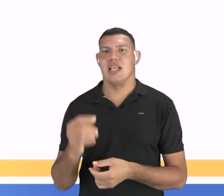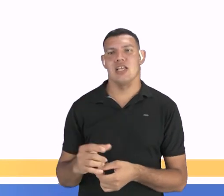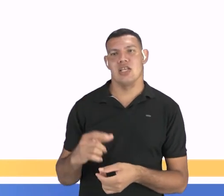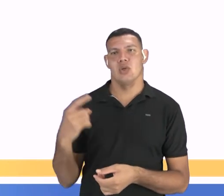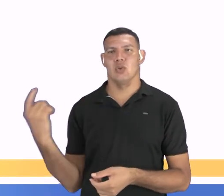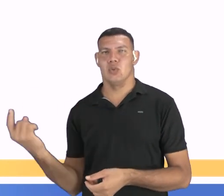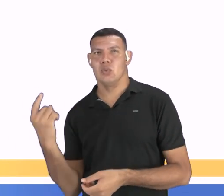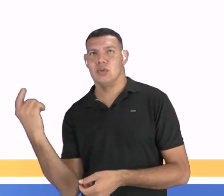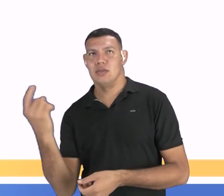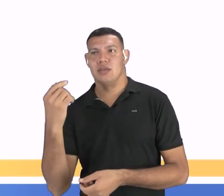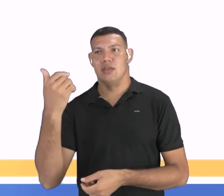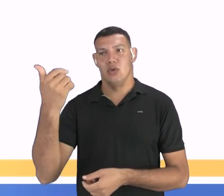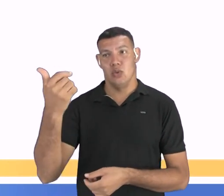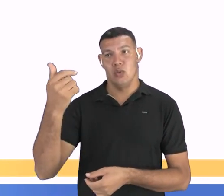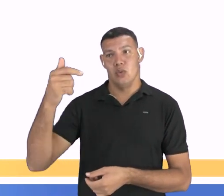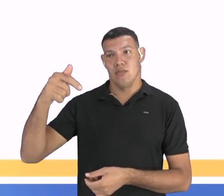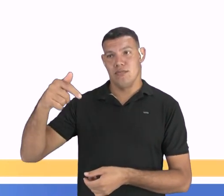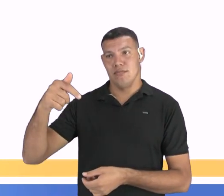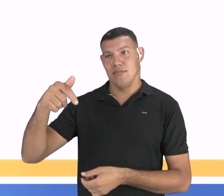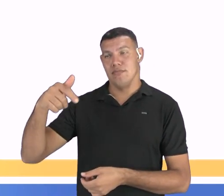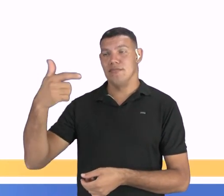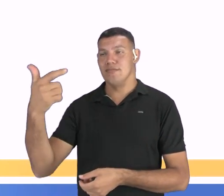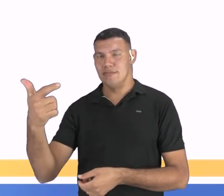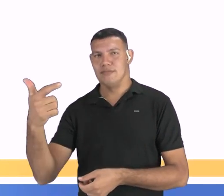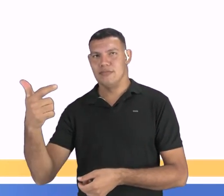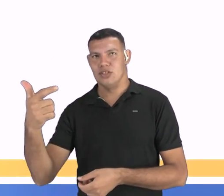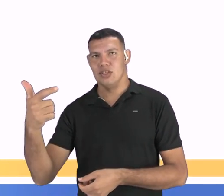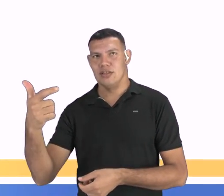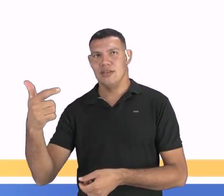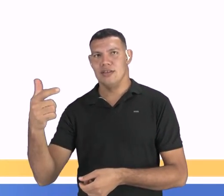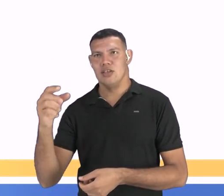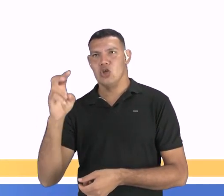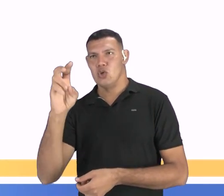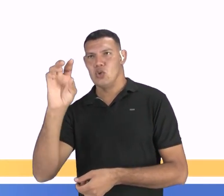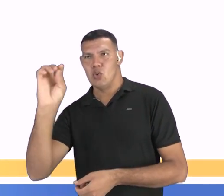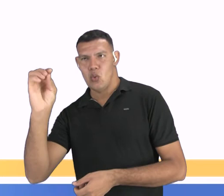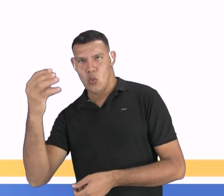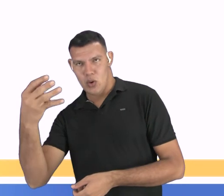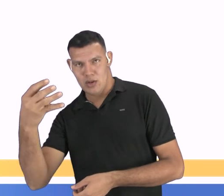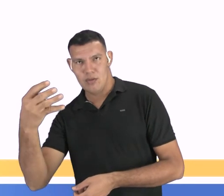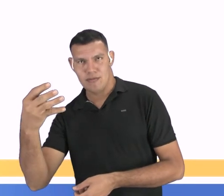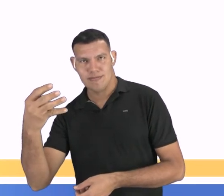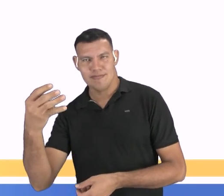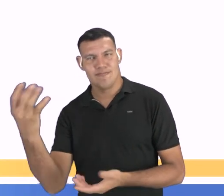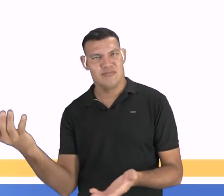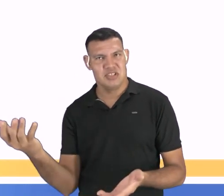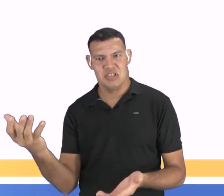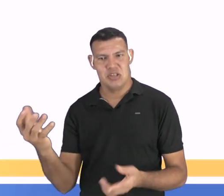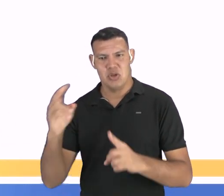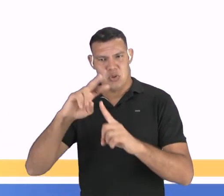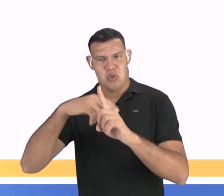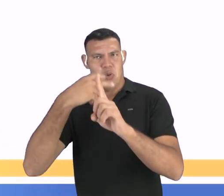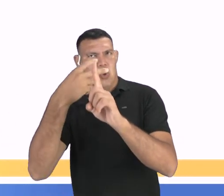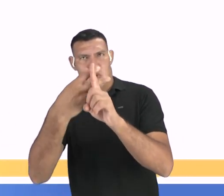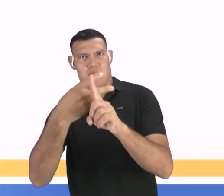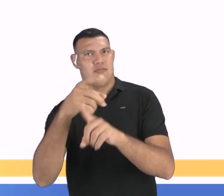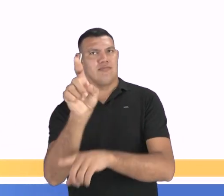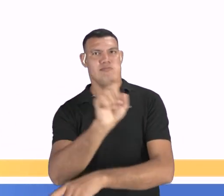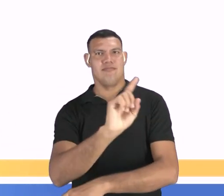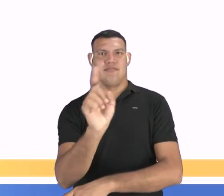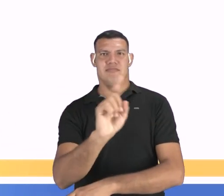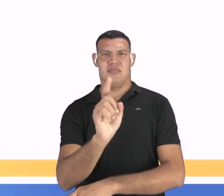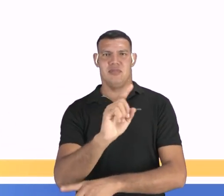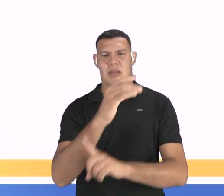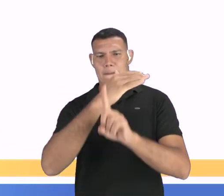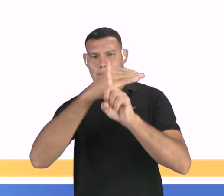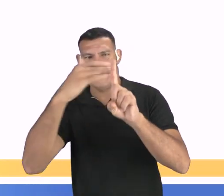1,72 m aos 15 anos, não quer dizer que aos 30 anos ela vai ter o dobro disso, né? Nem tampouco